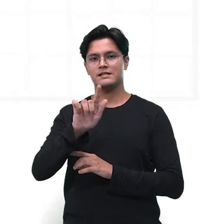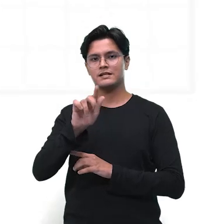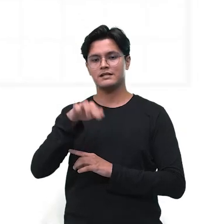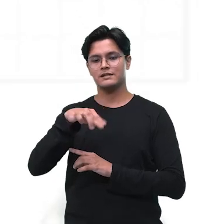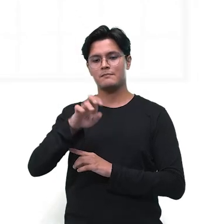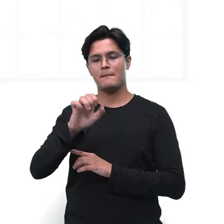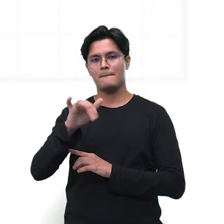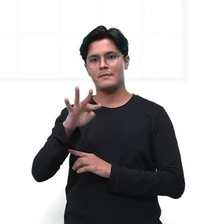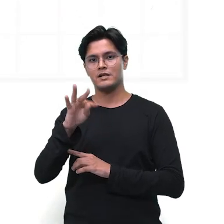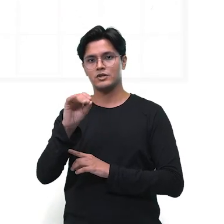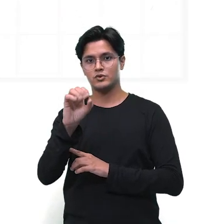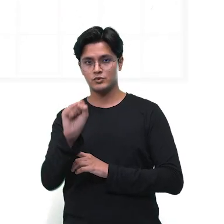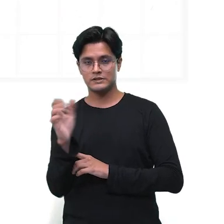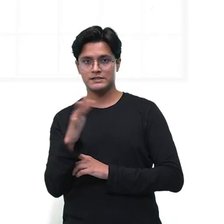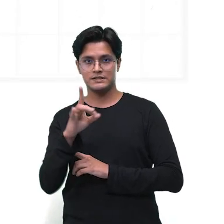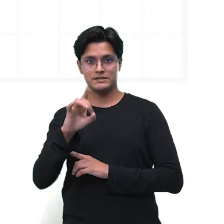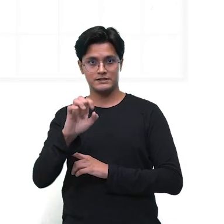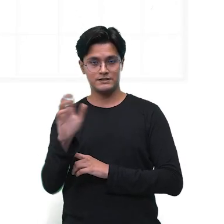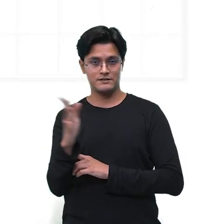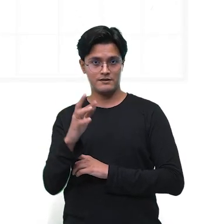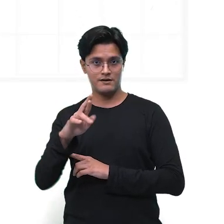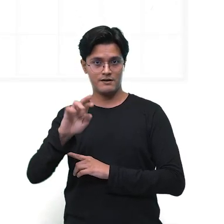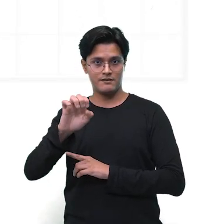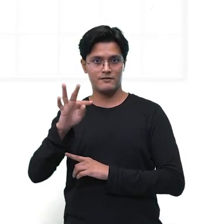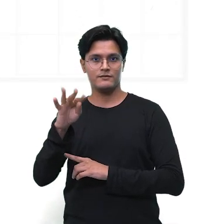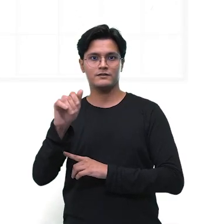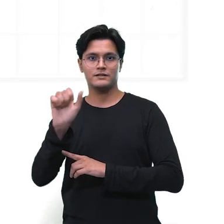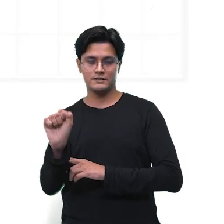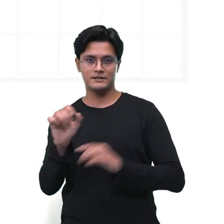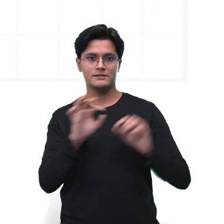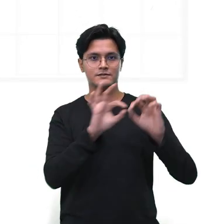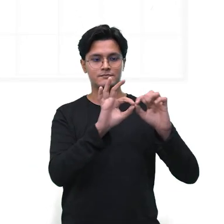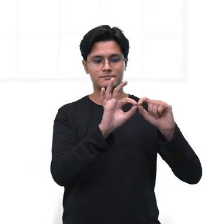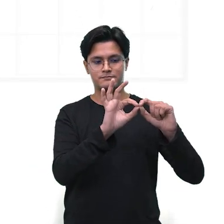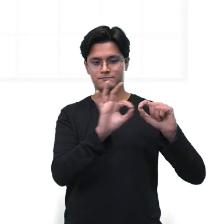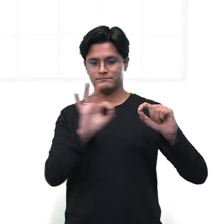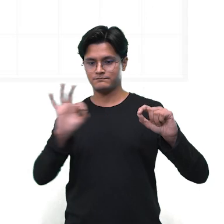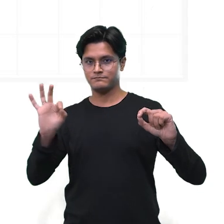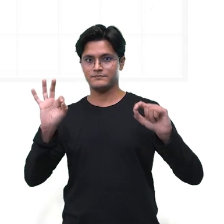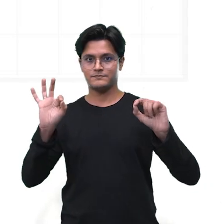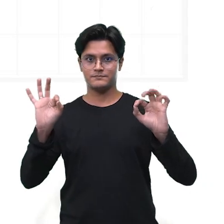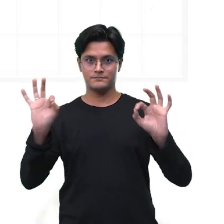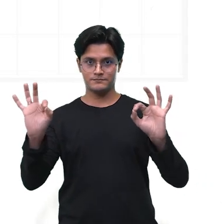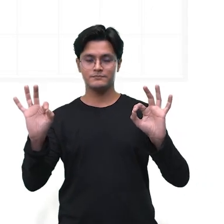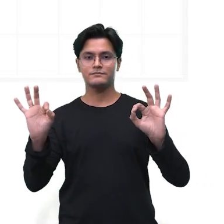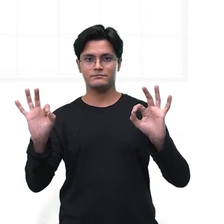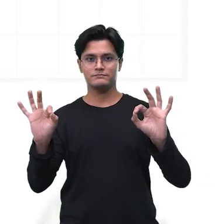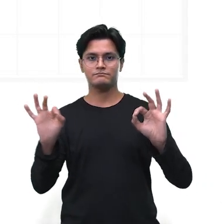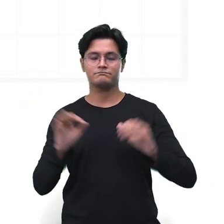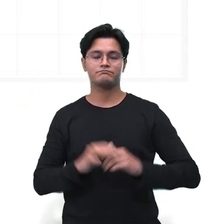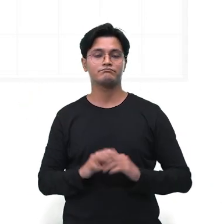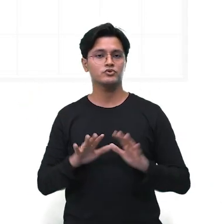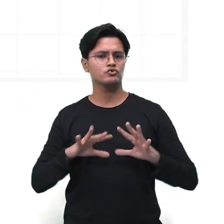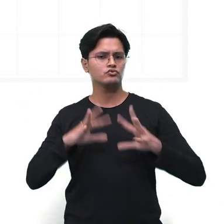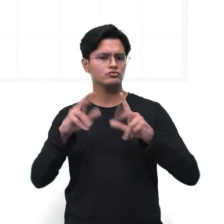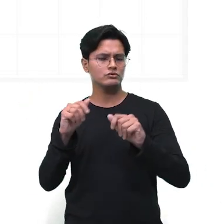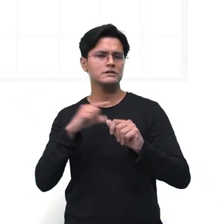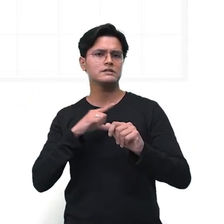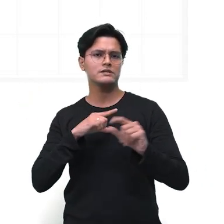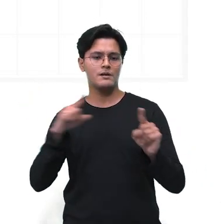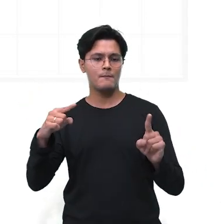que segmentos de retas nas quais, né, todas essas retas elas se